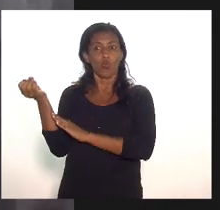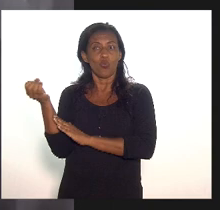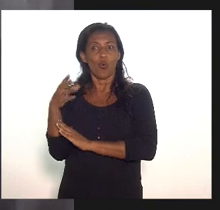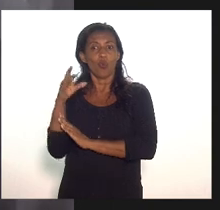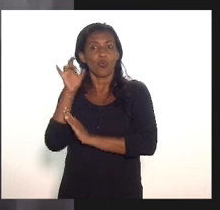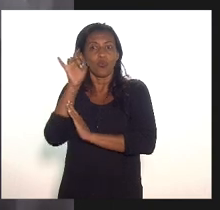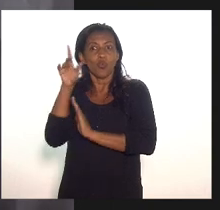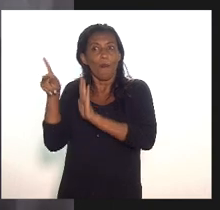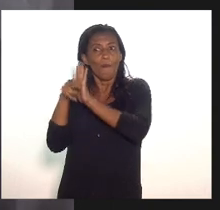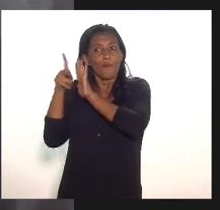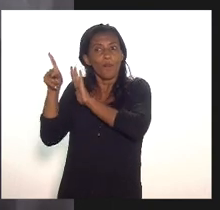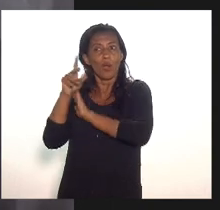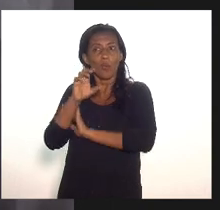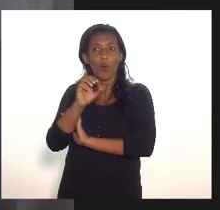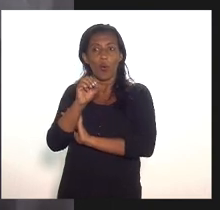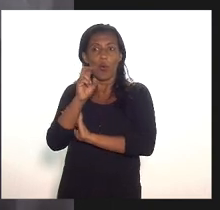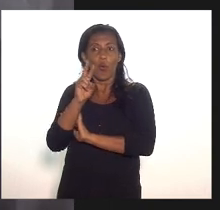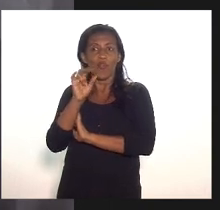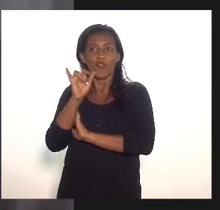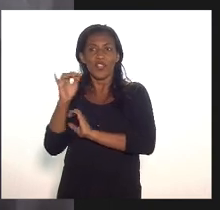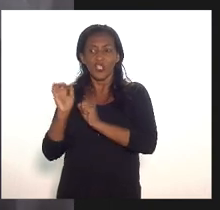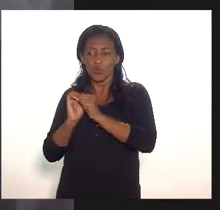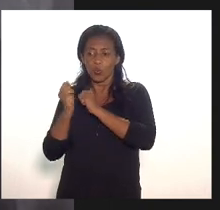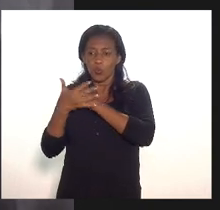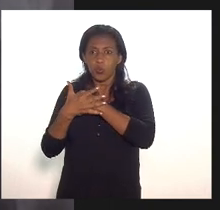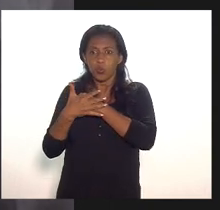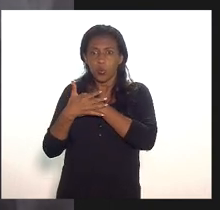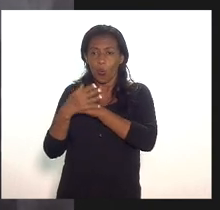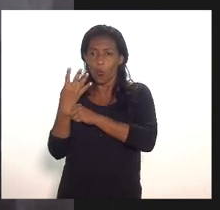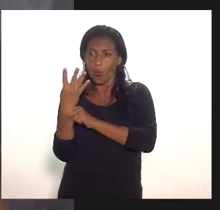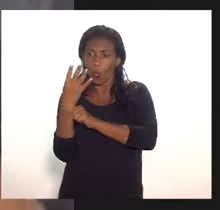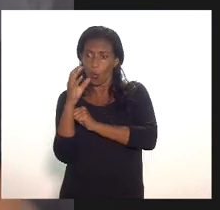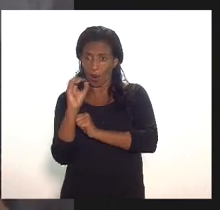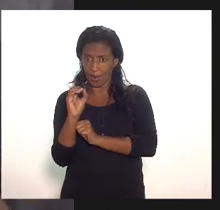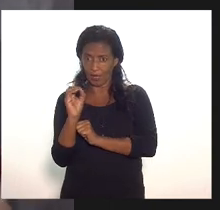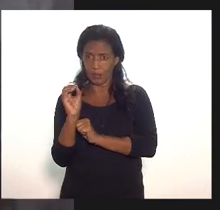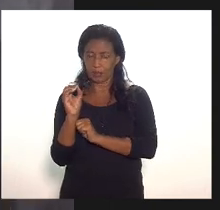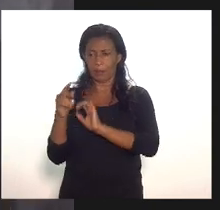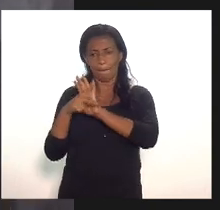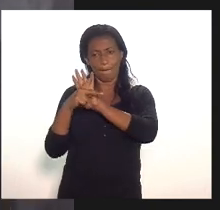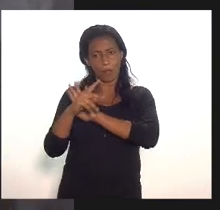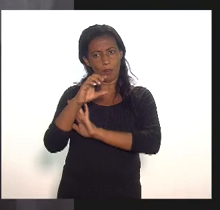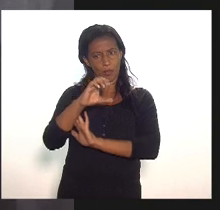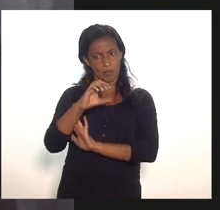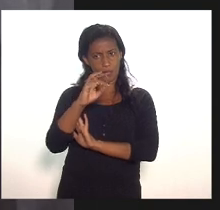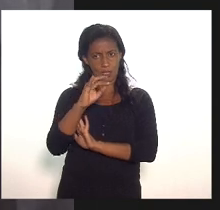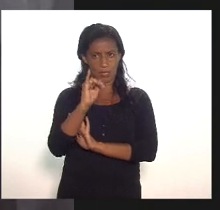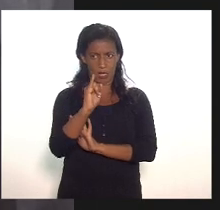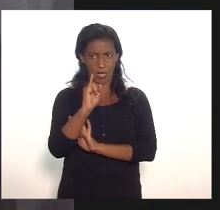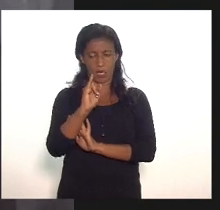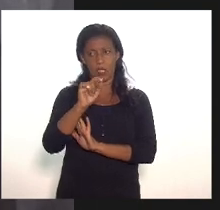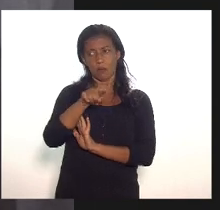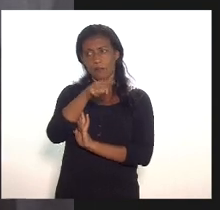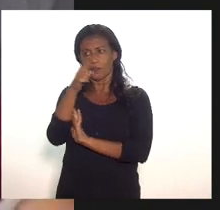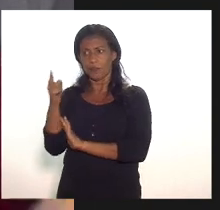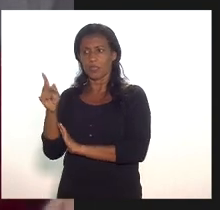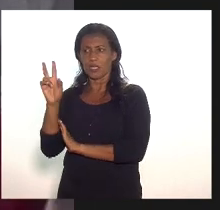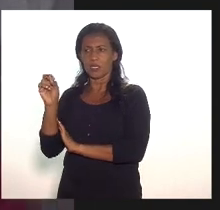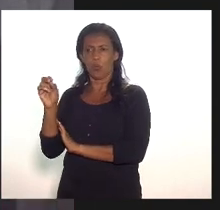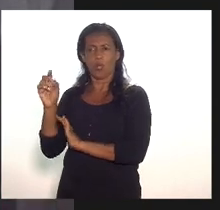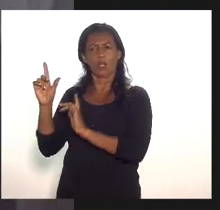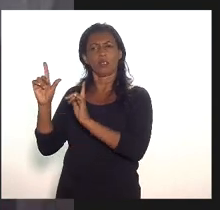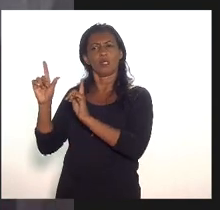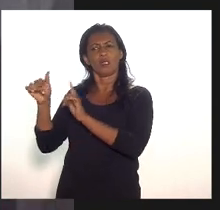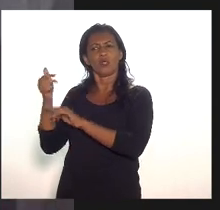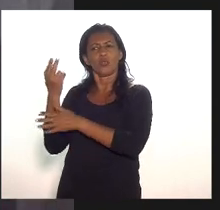Covid, com 90 leitos, sendo 40 de CTI e 50 leitos de retaguarda. E com isso vai